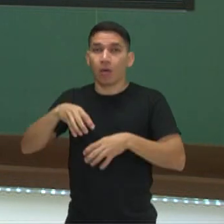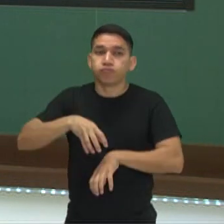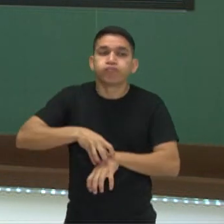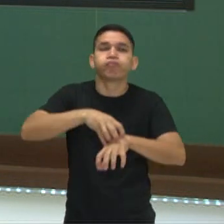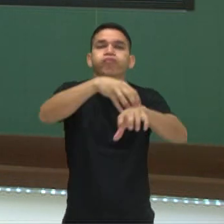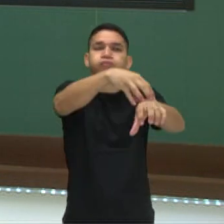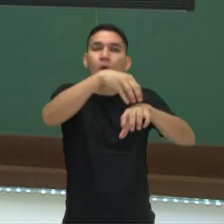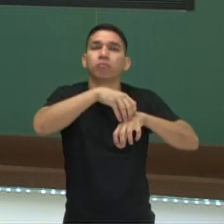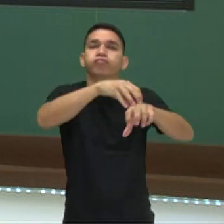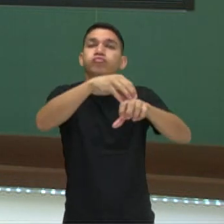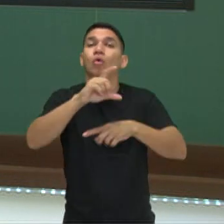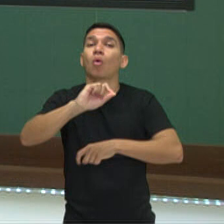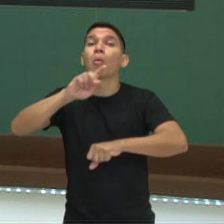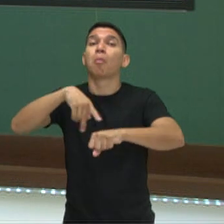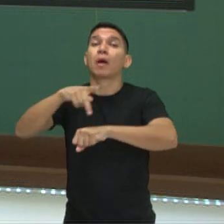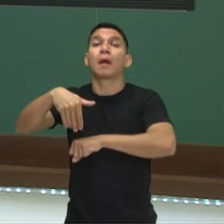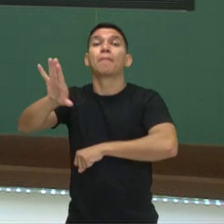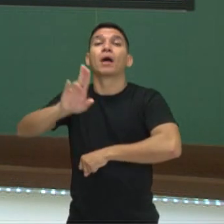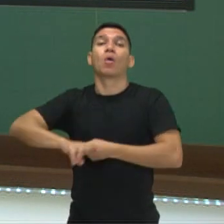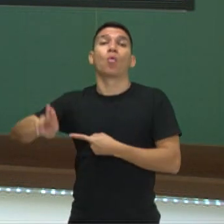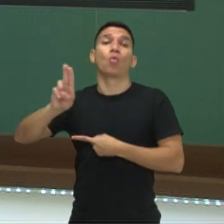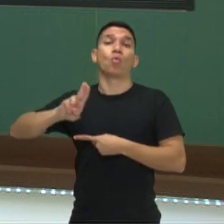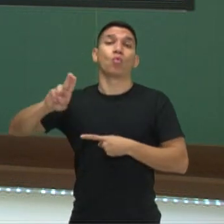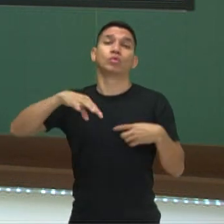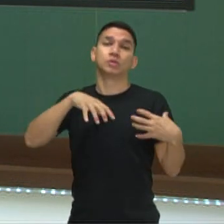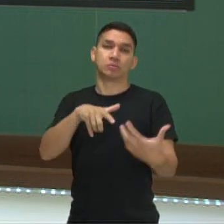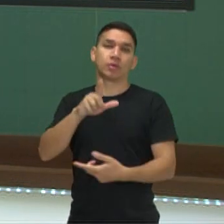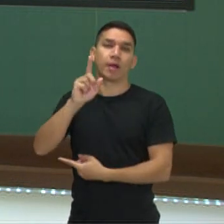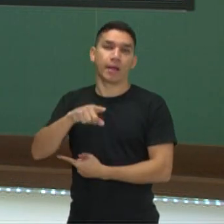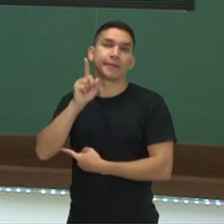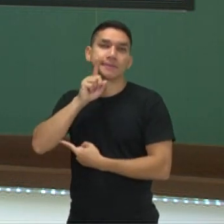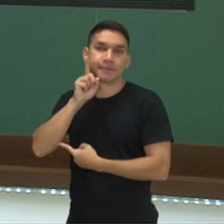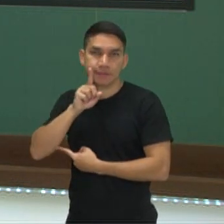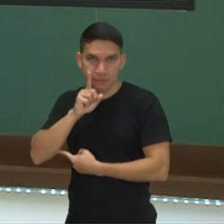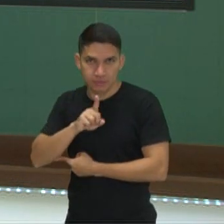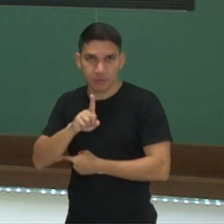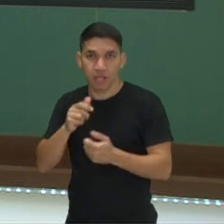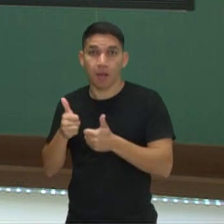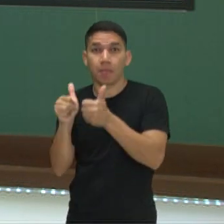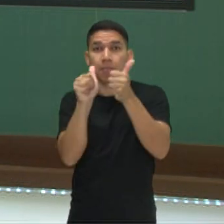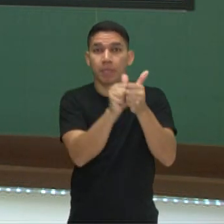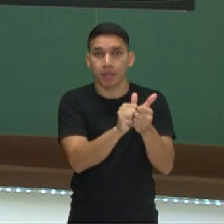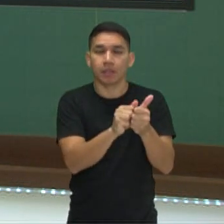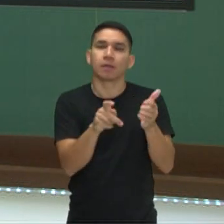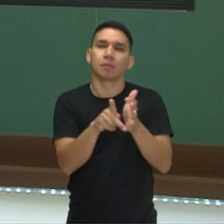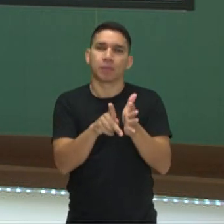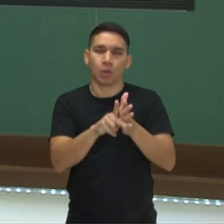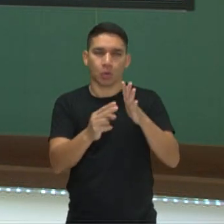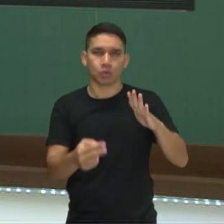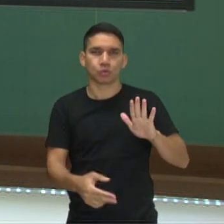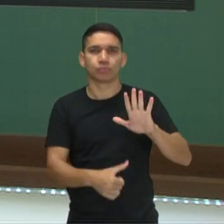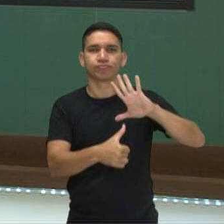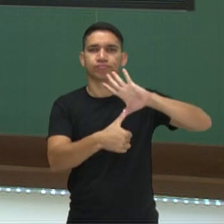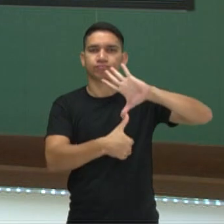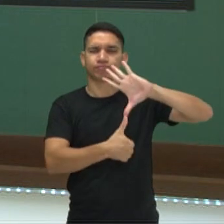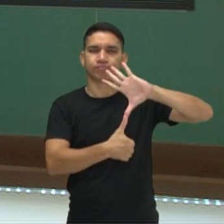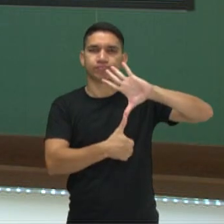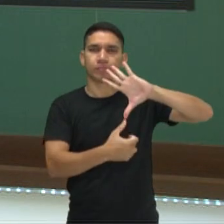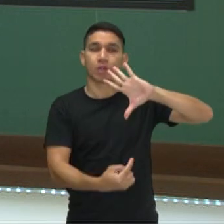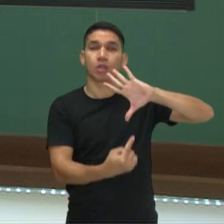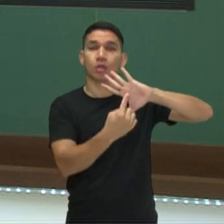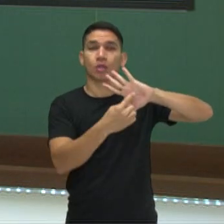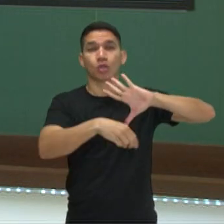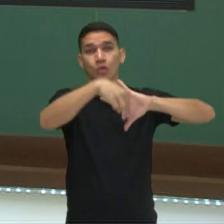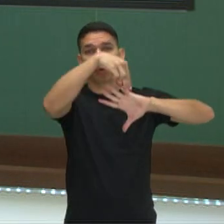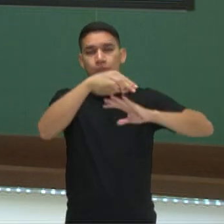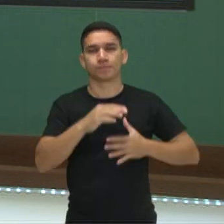principalmente para um dos países que mais consomem petróleo no mundo, os Estados Unidos da América, o seu vizinho do norte, ok?